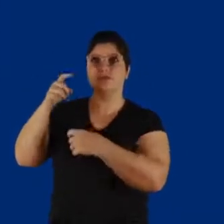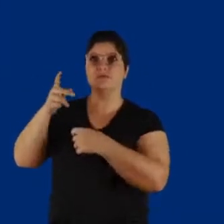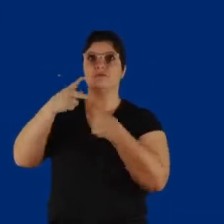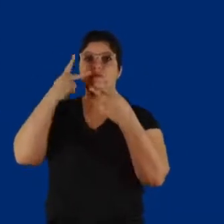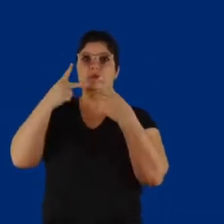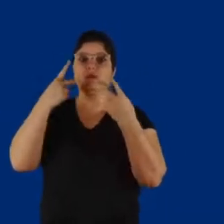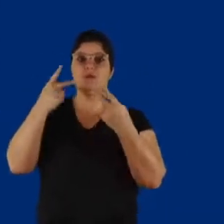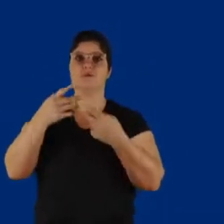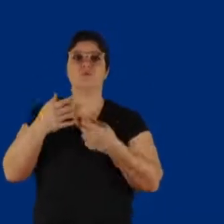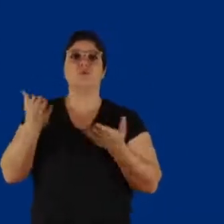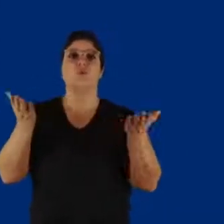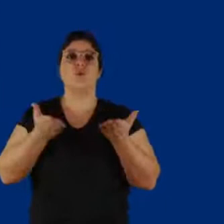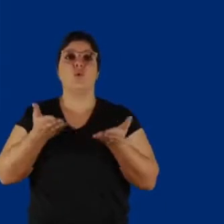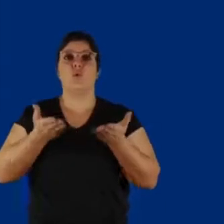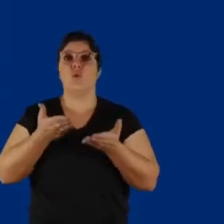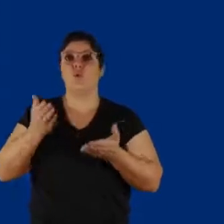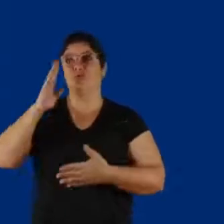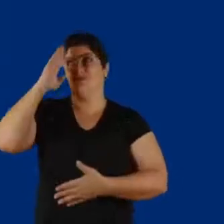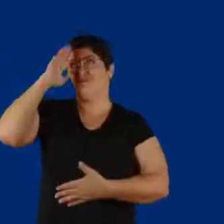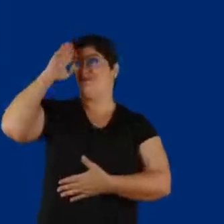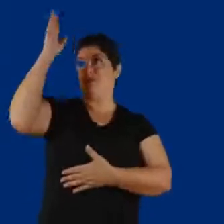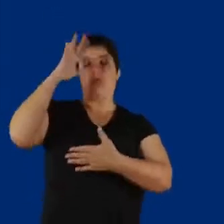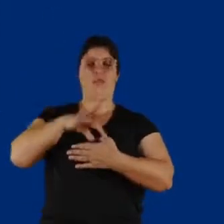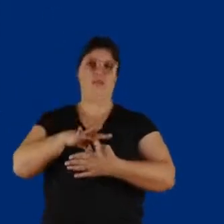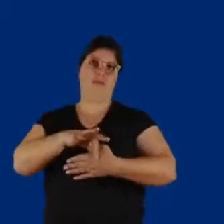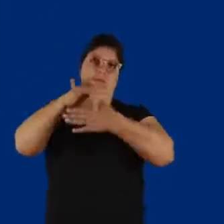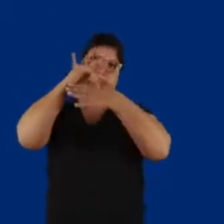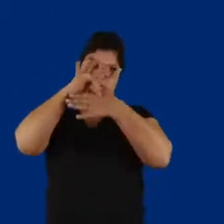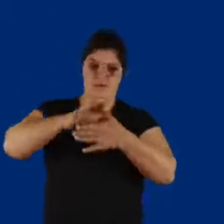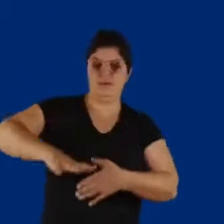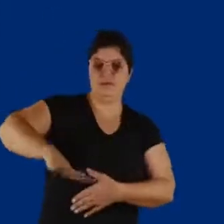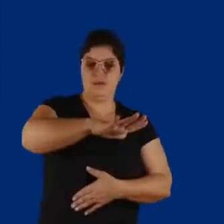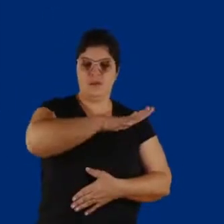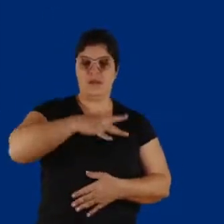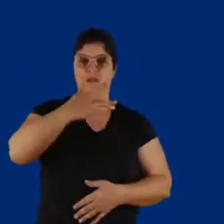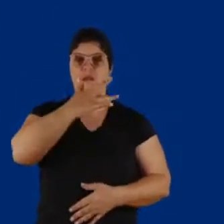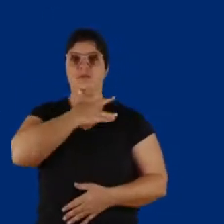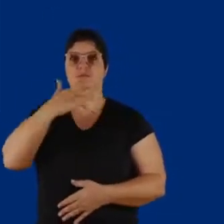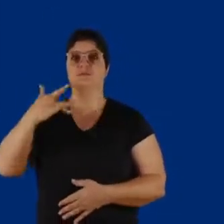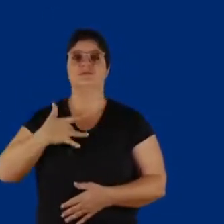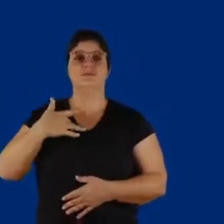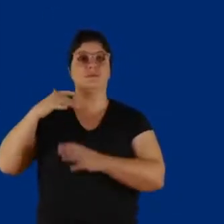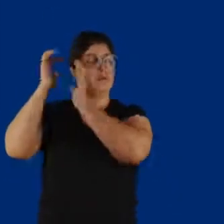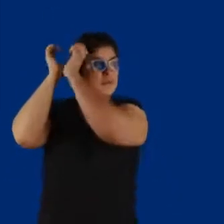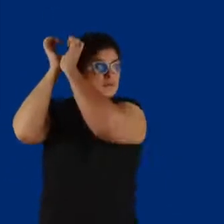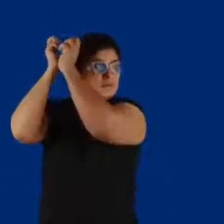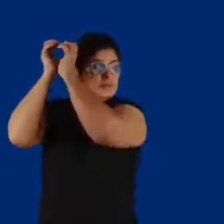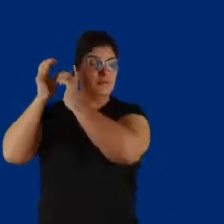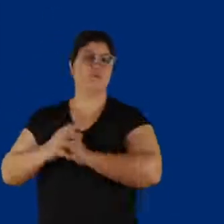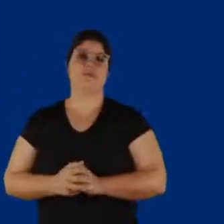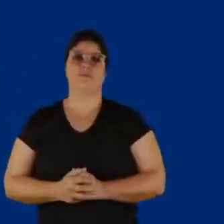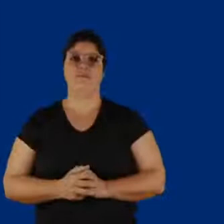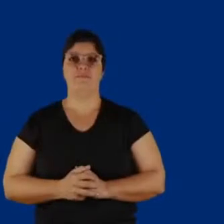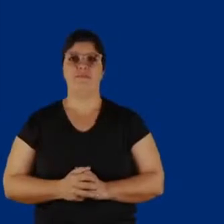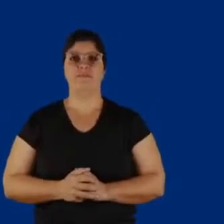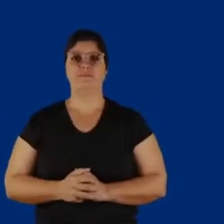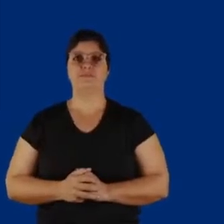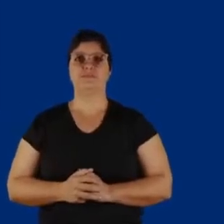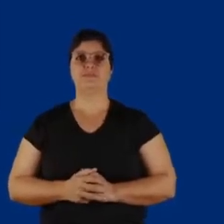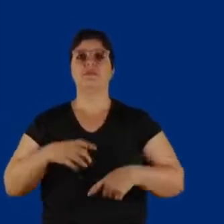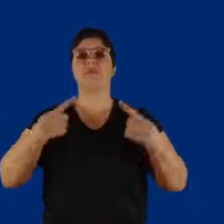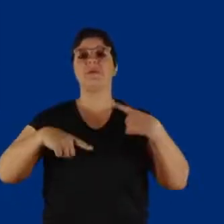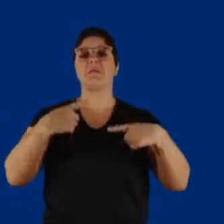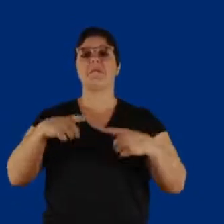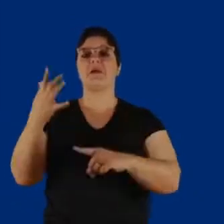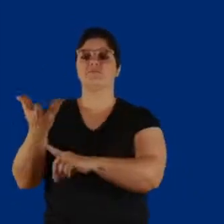das principais lideranças no campo da saúde mental, do campo da saúde mental, discutindo a arte e